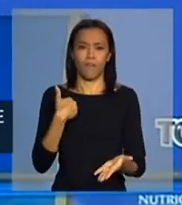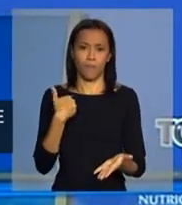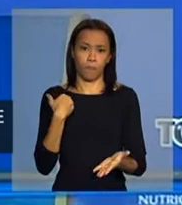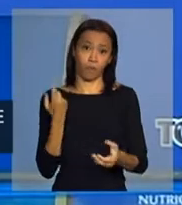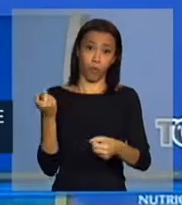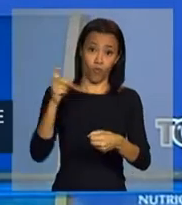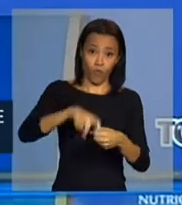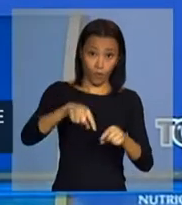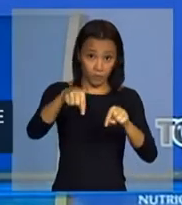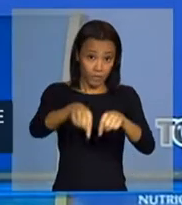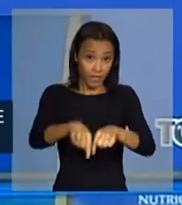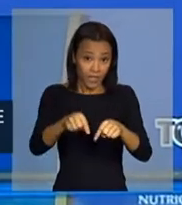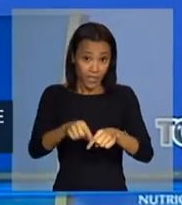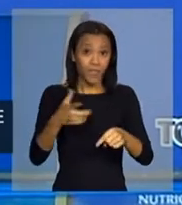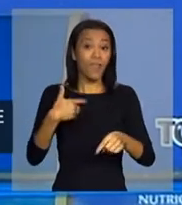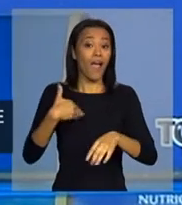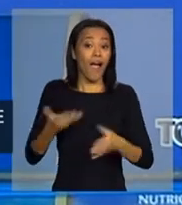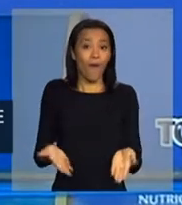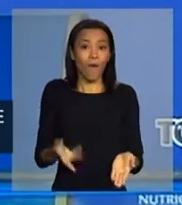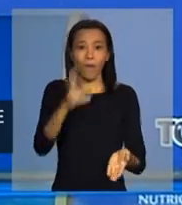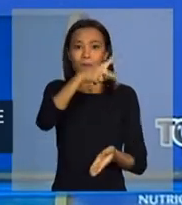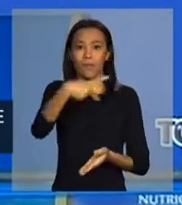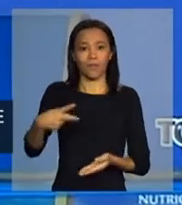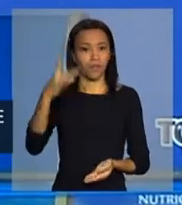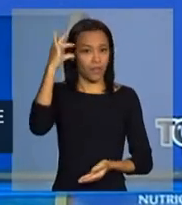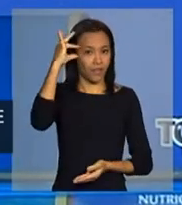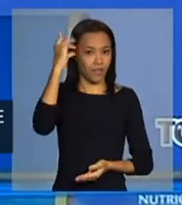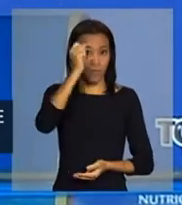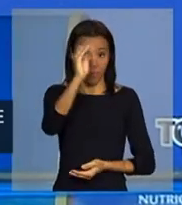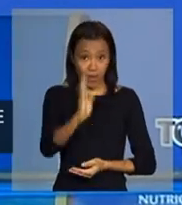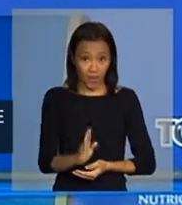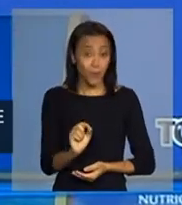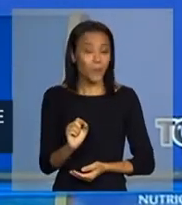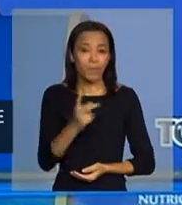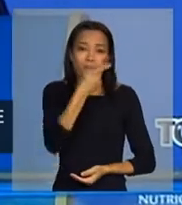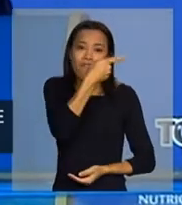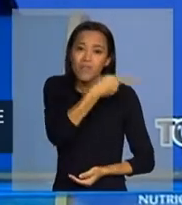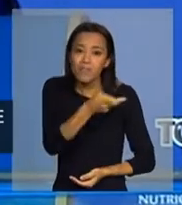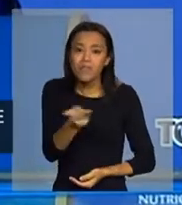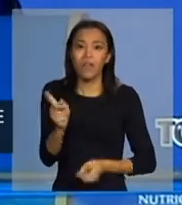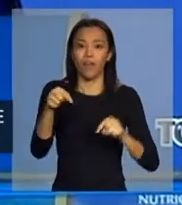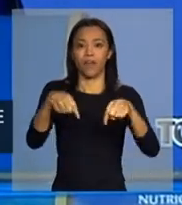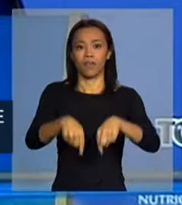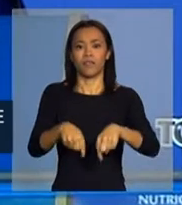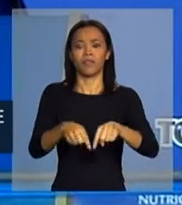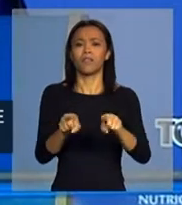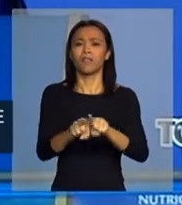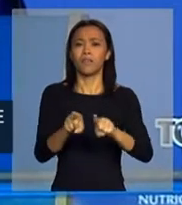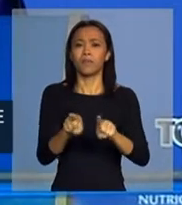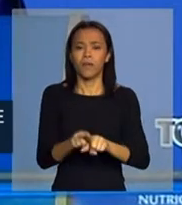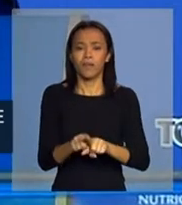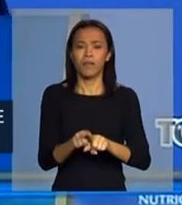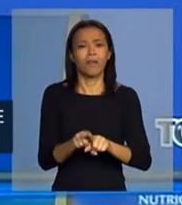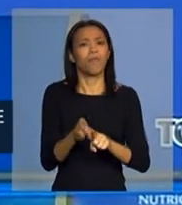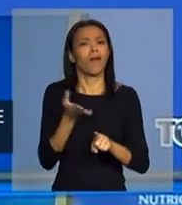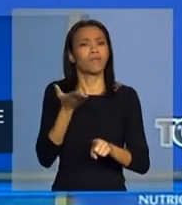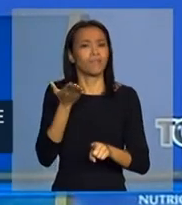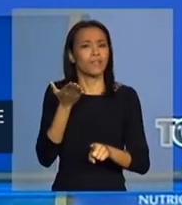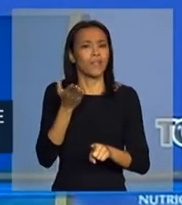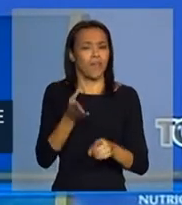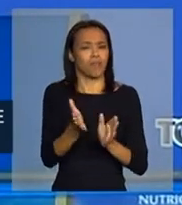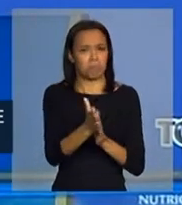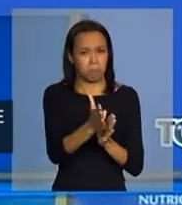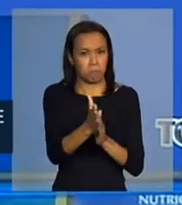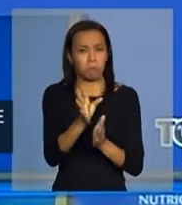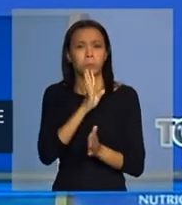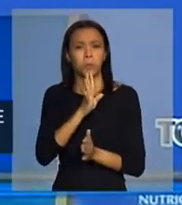como presidenta da República para visitar e, sobretudo, para reconhecer,